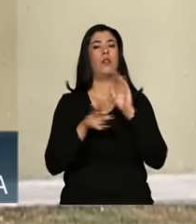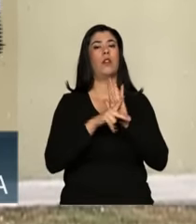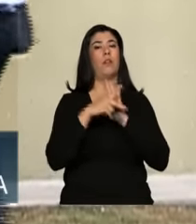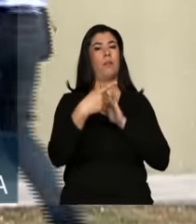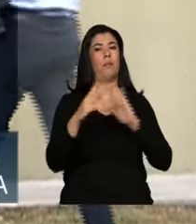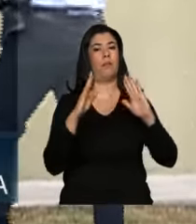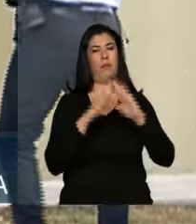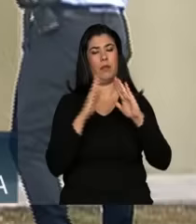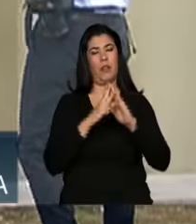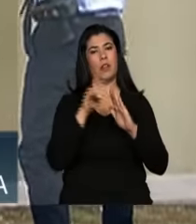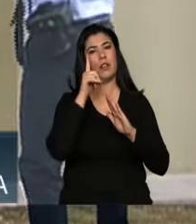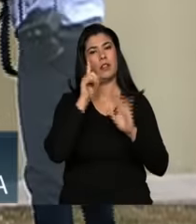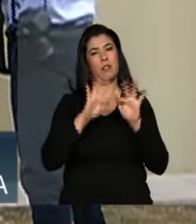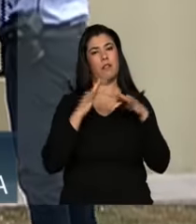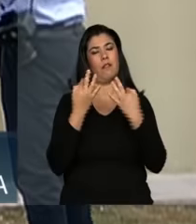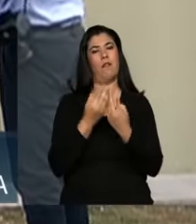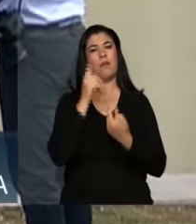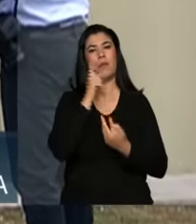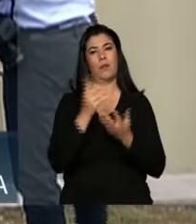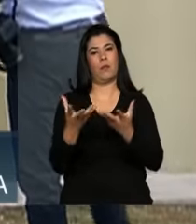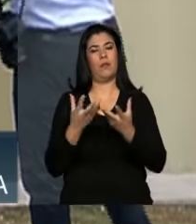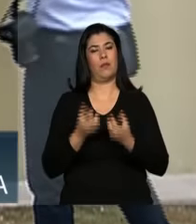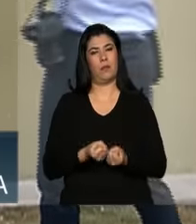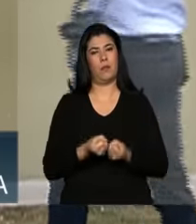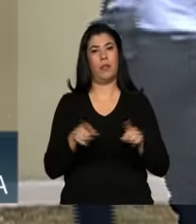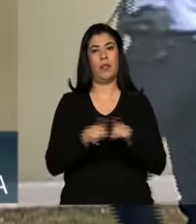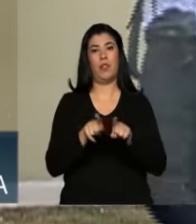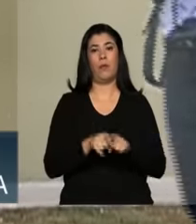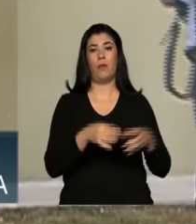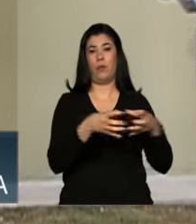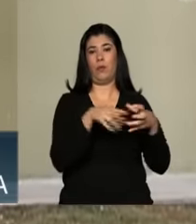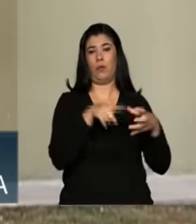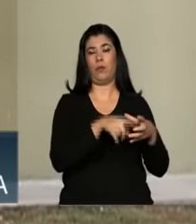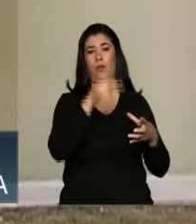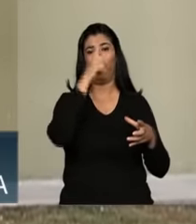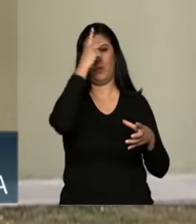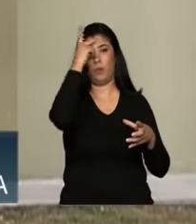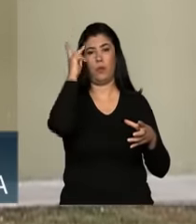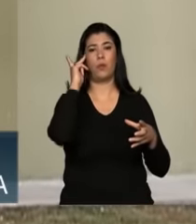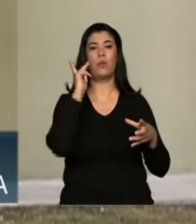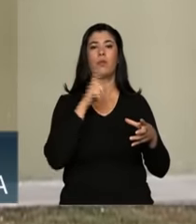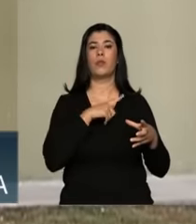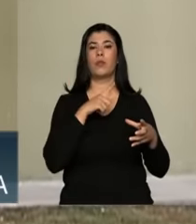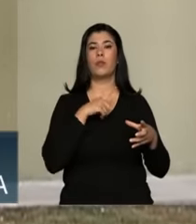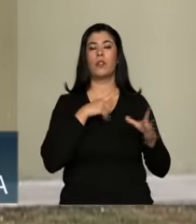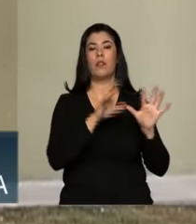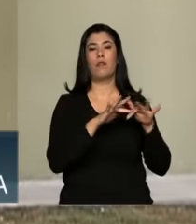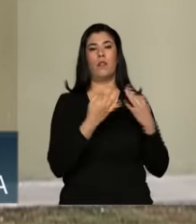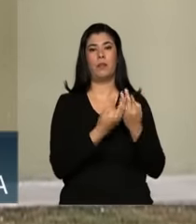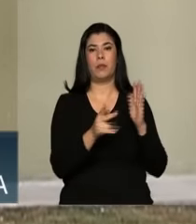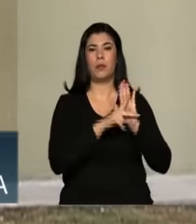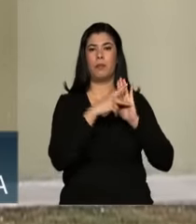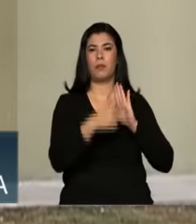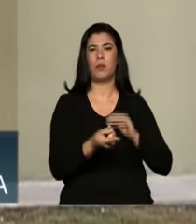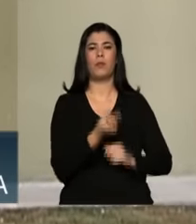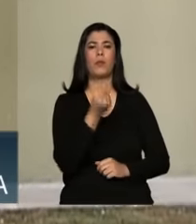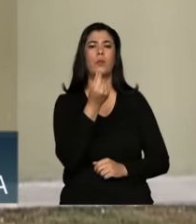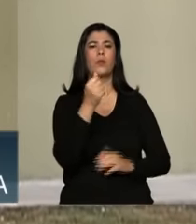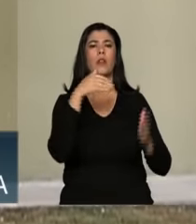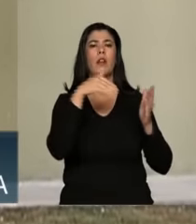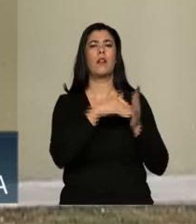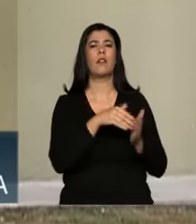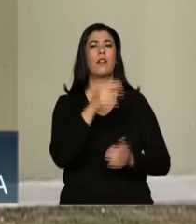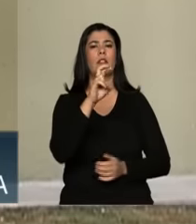vai adquirir. Uma outra faixa de renda contemplada refere-se às famílias com renda de até